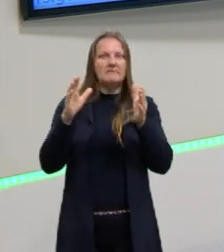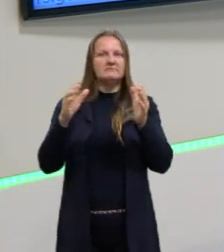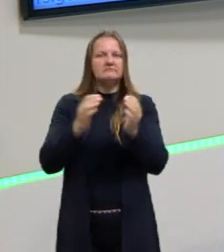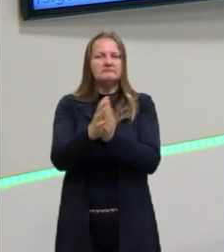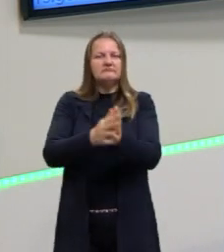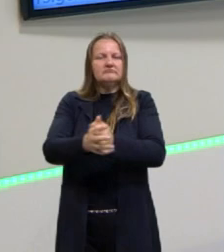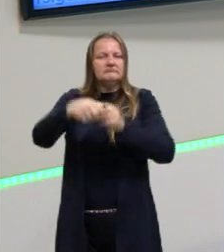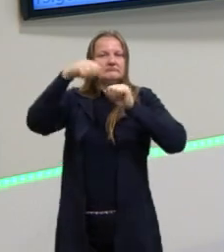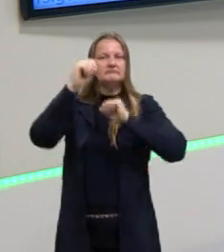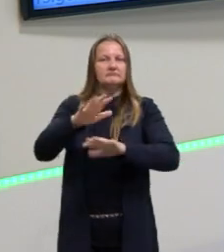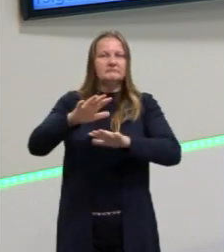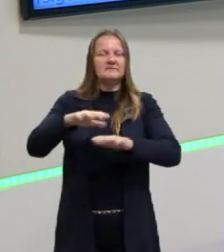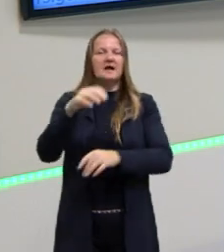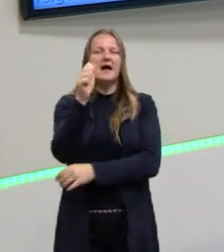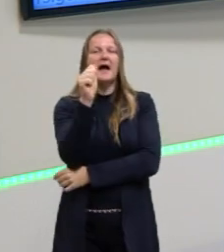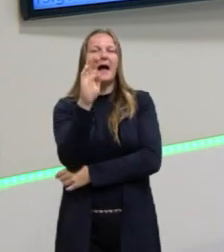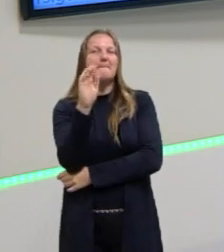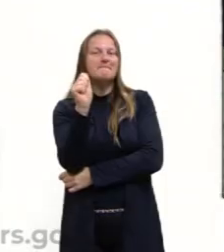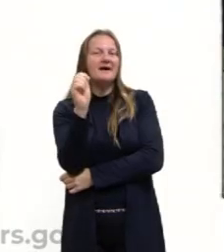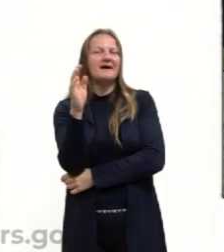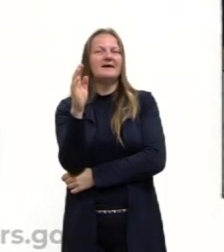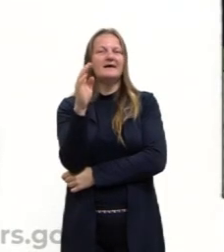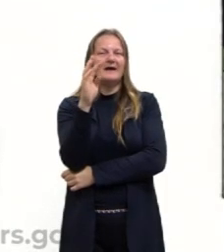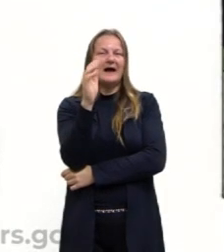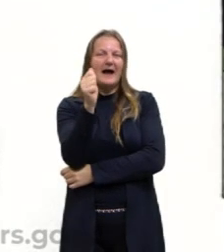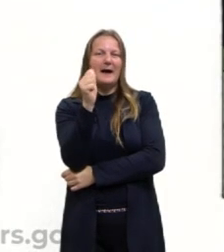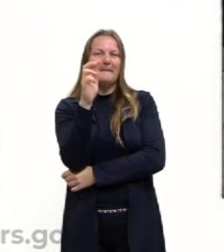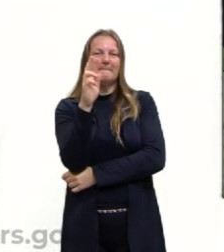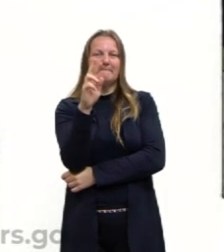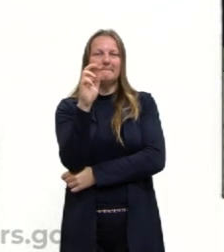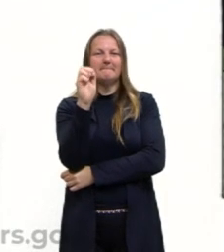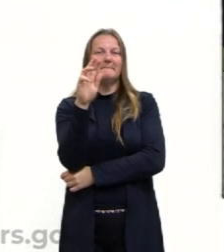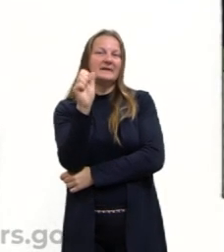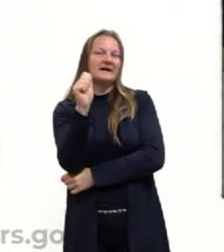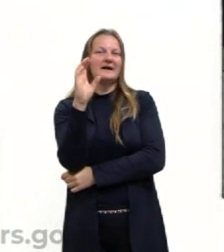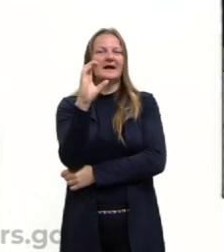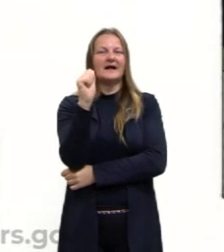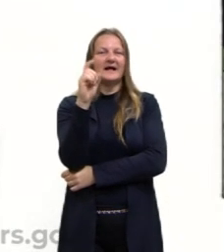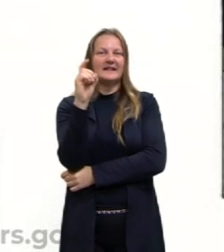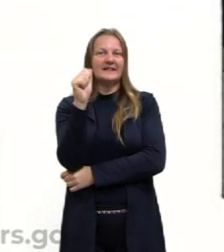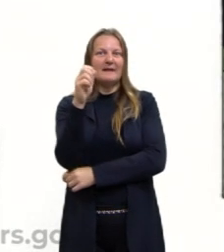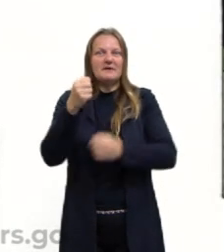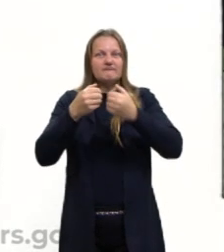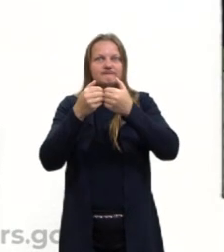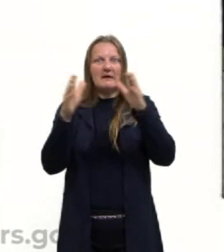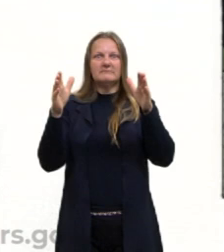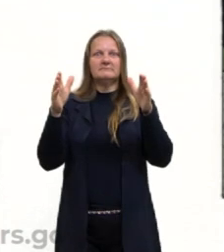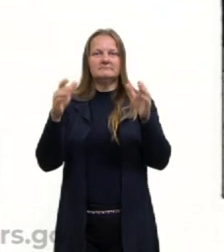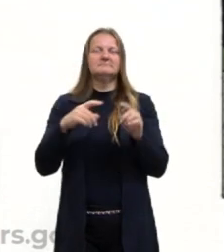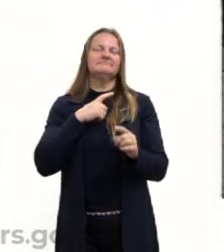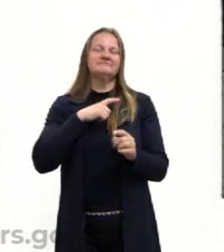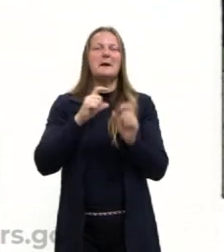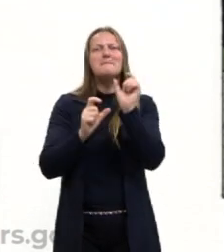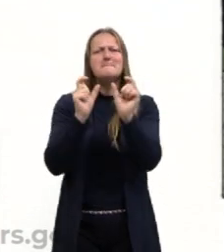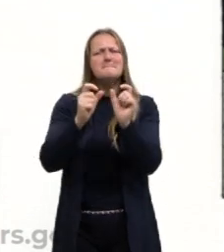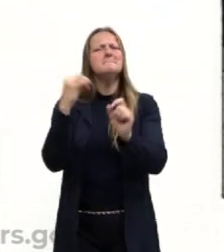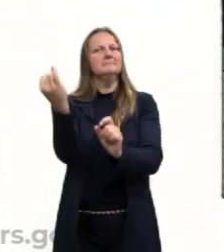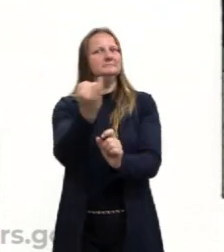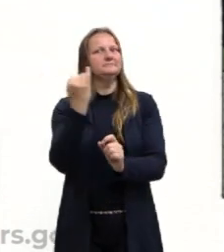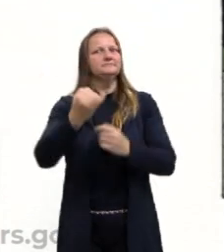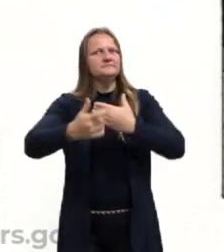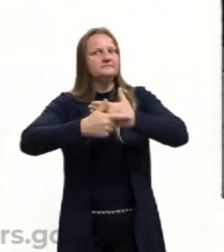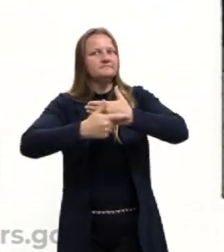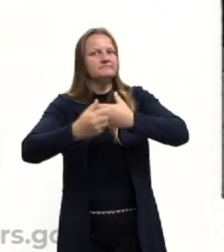sistemas usados como isso o que isso significa para pessoas a importância desse significado para as pessoas as palavras como